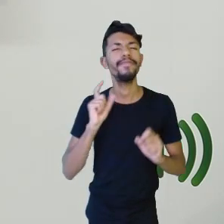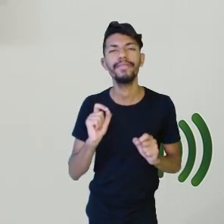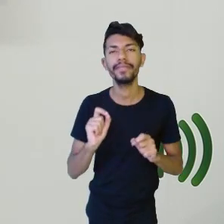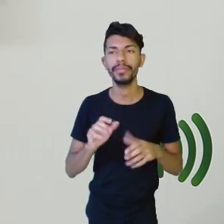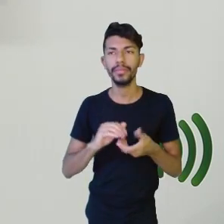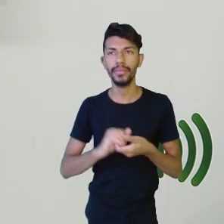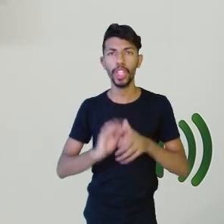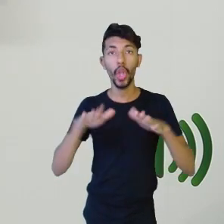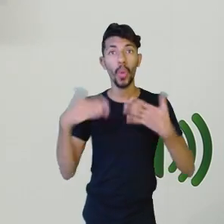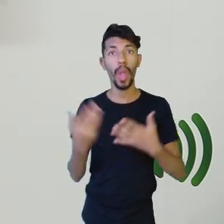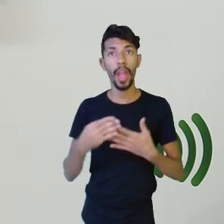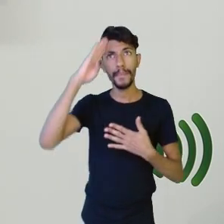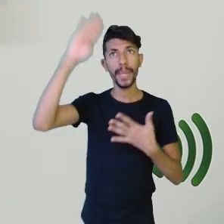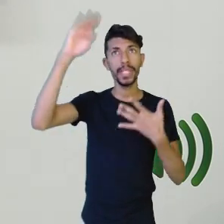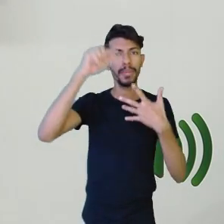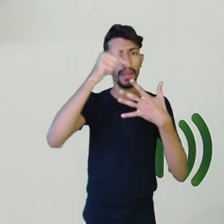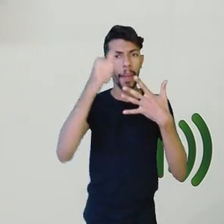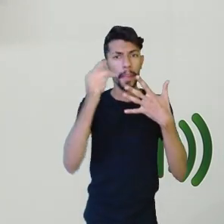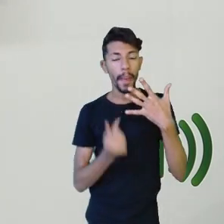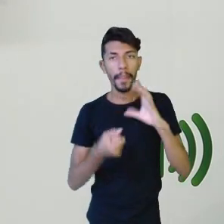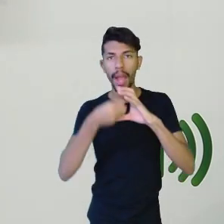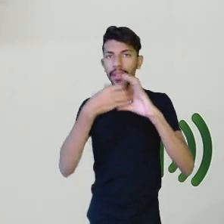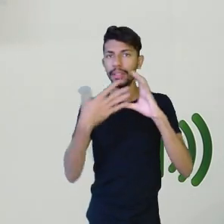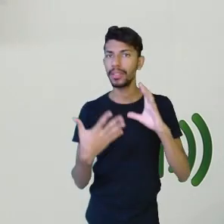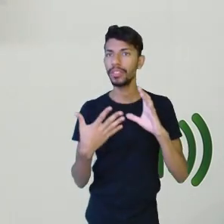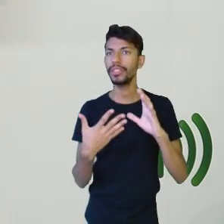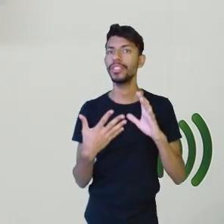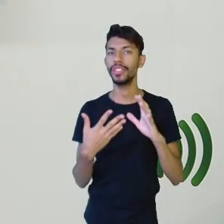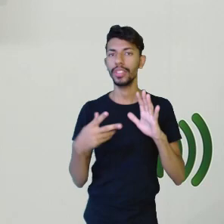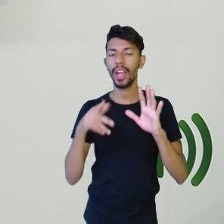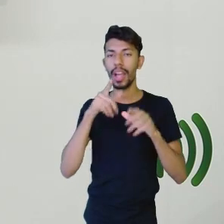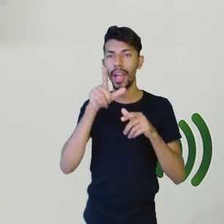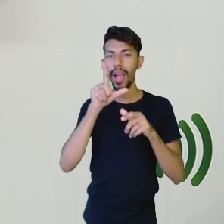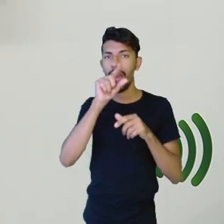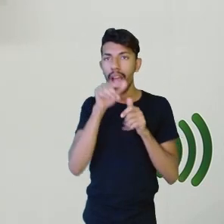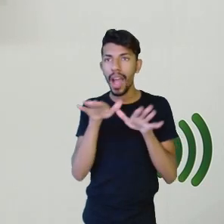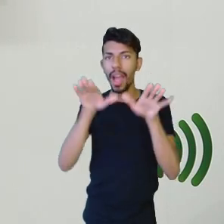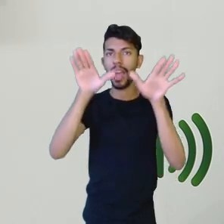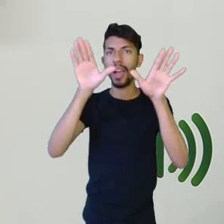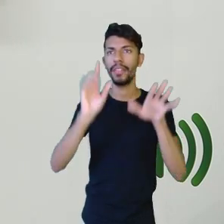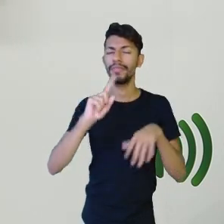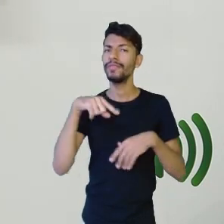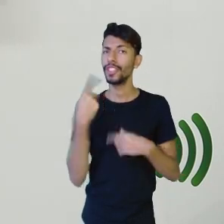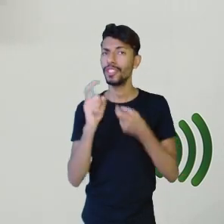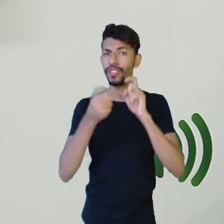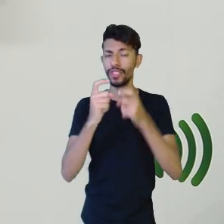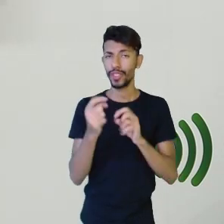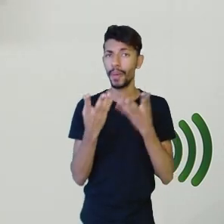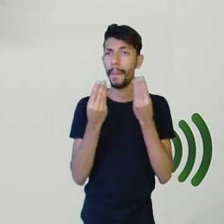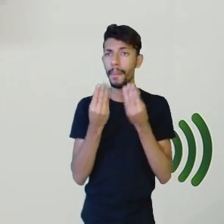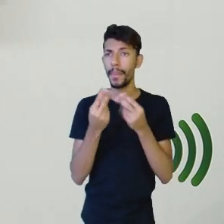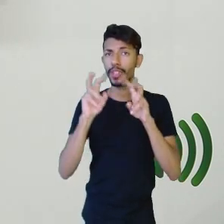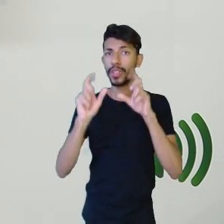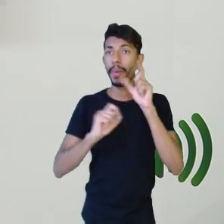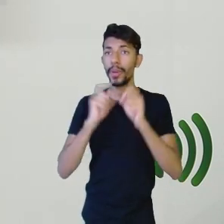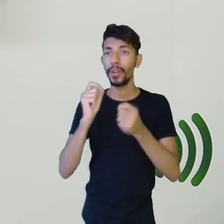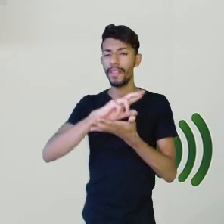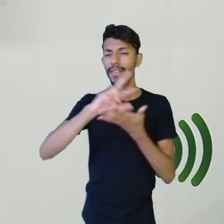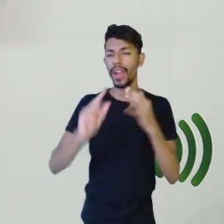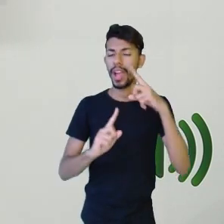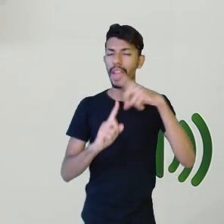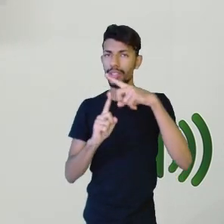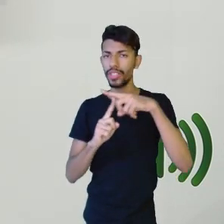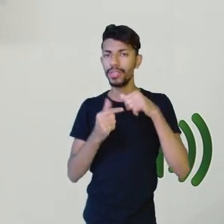as principais características das aves? Então, a gente falou bastante que existem várias espécies